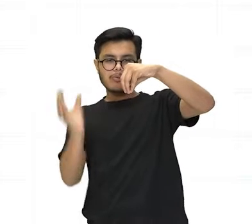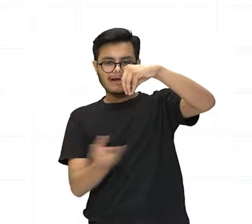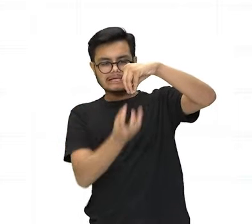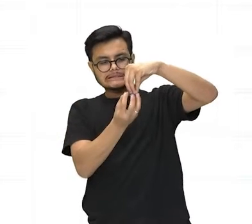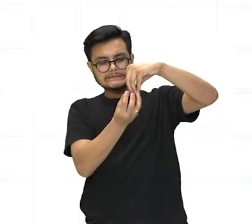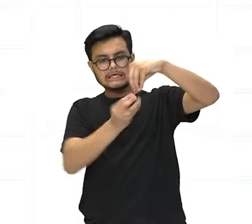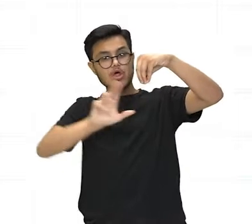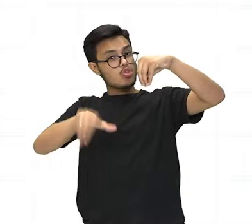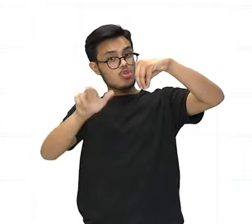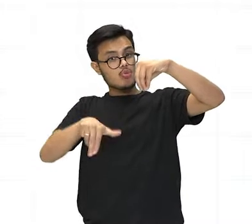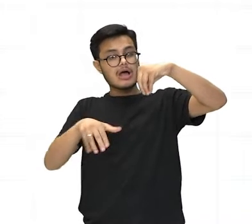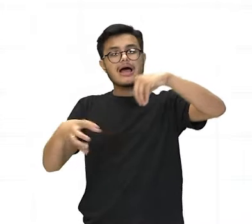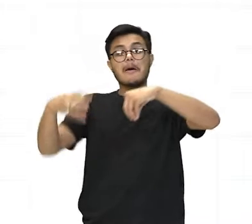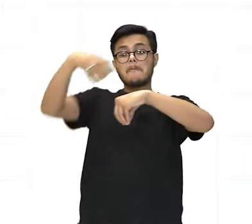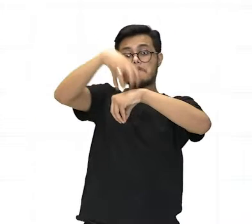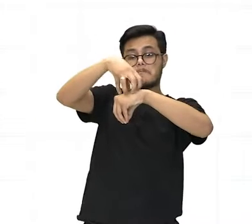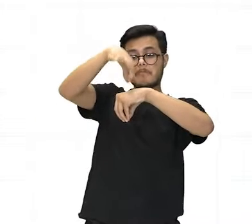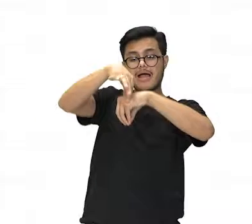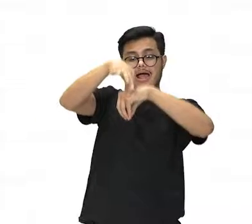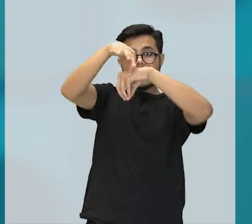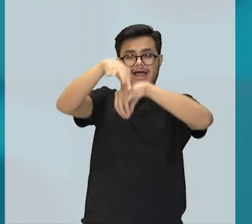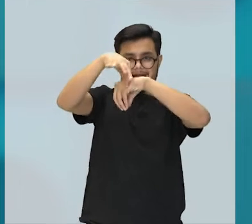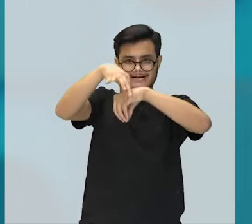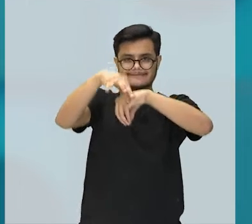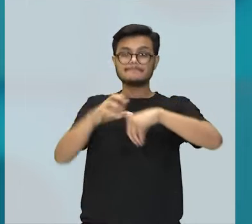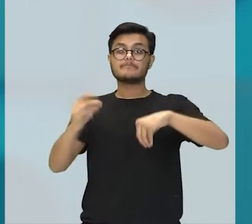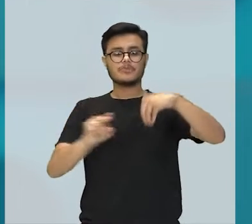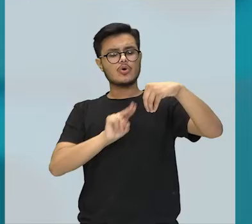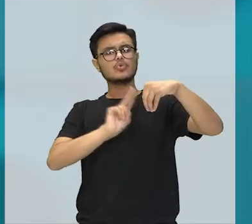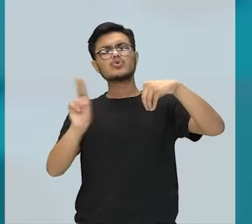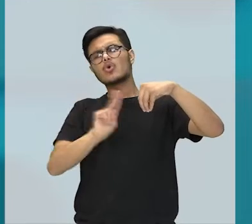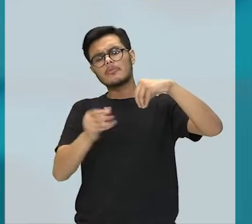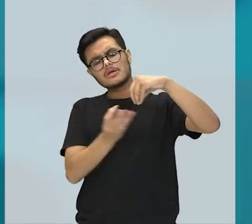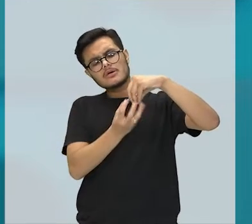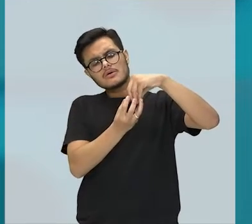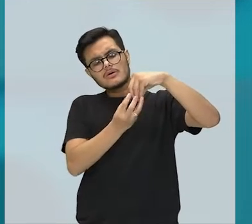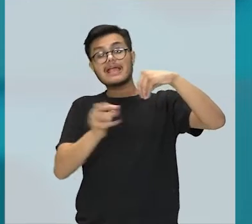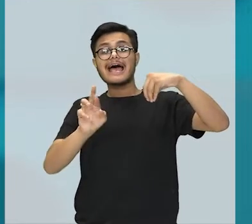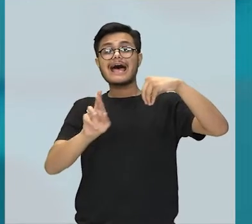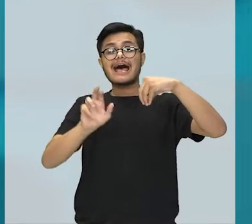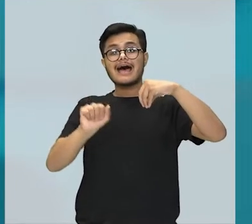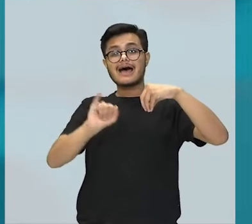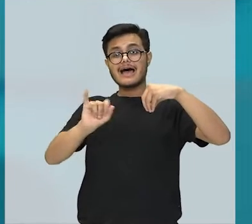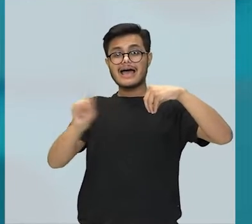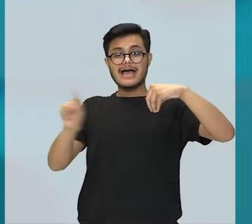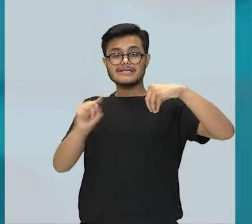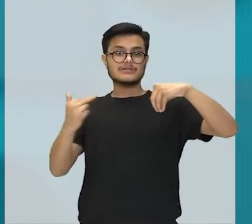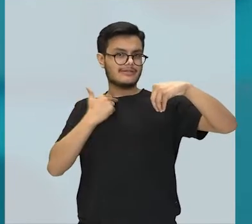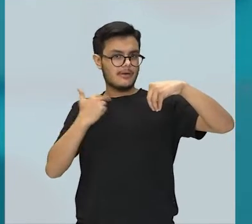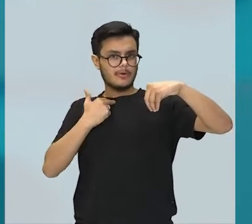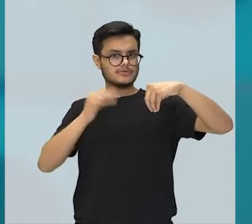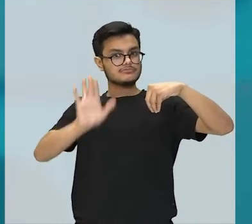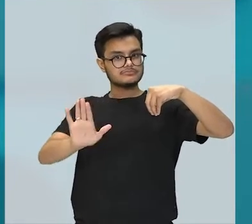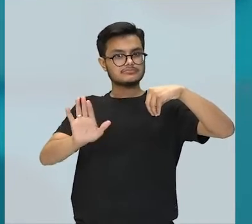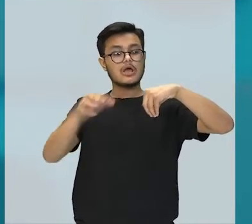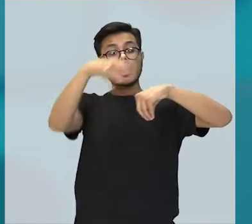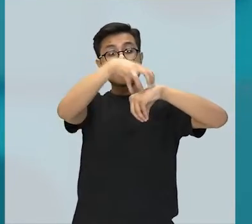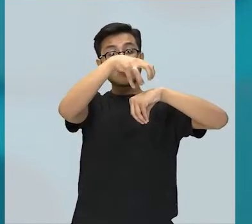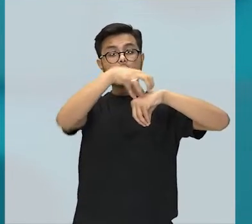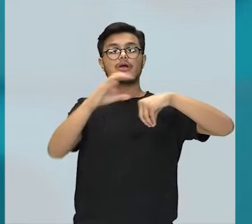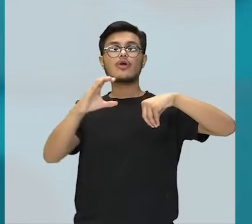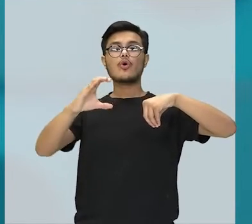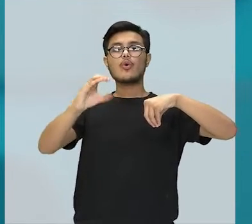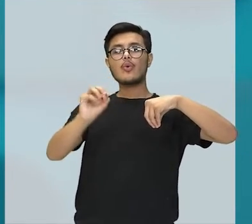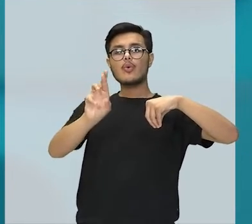parte do dente que fica dentro da gengiva, essa é a raiz. Então, você não deve segurar pela raiz, tá? E sim pela coroa, pela